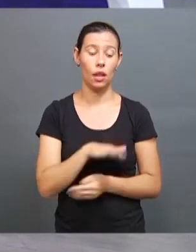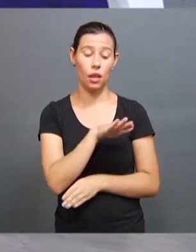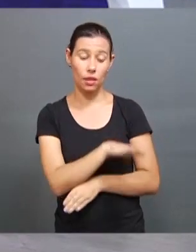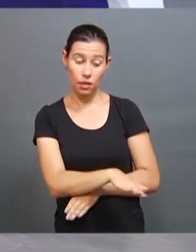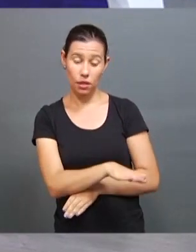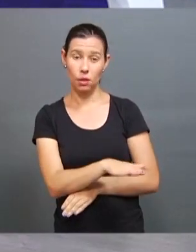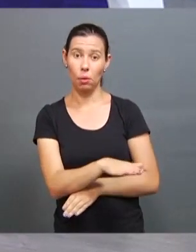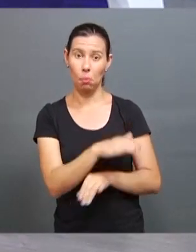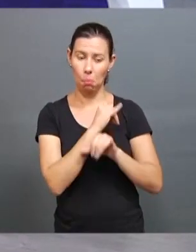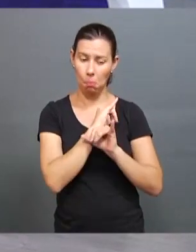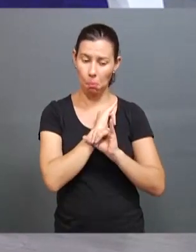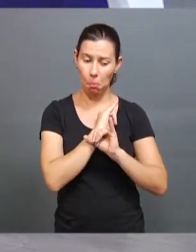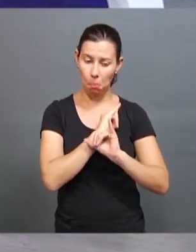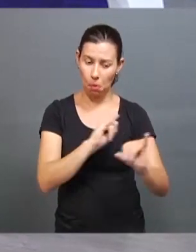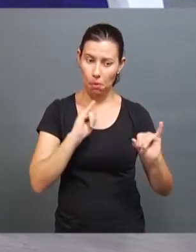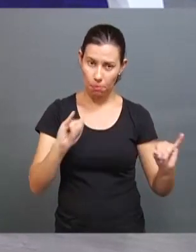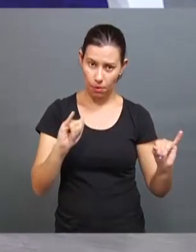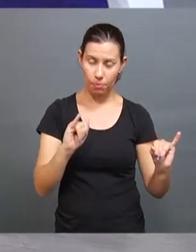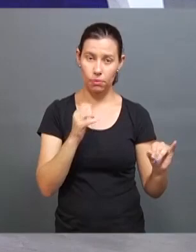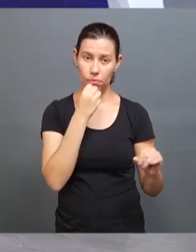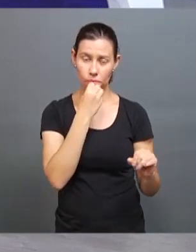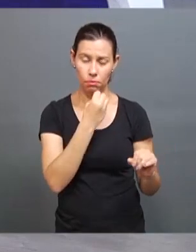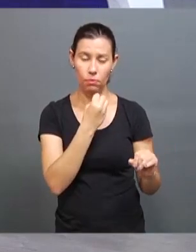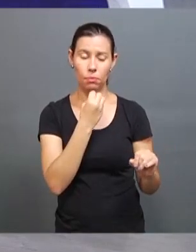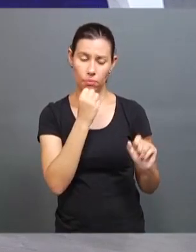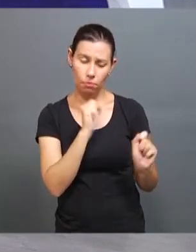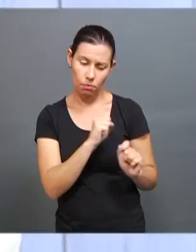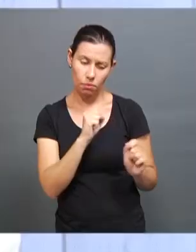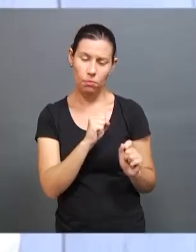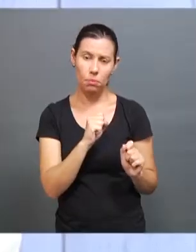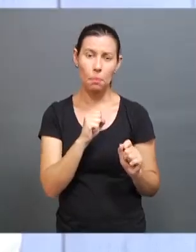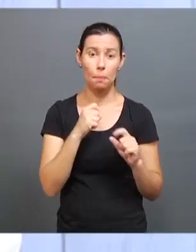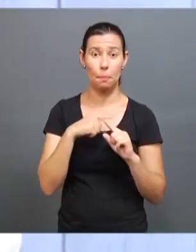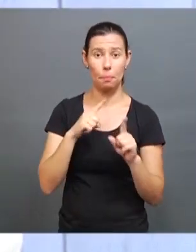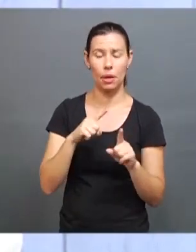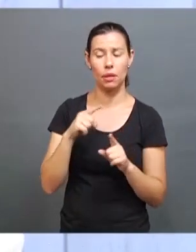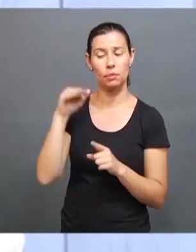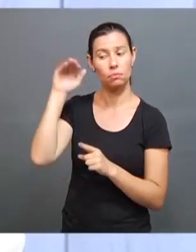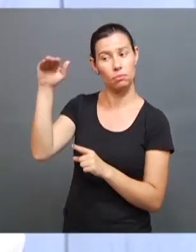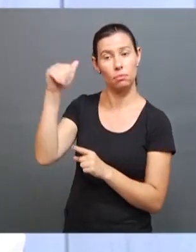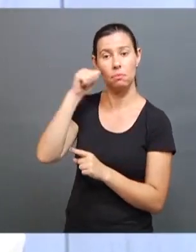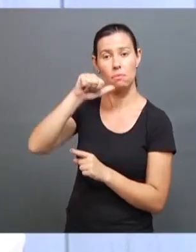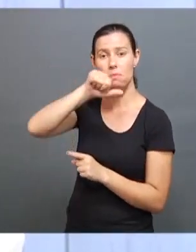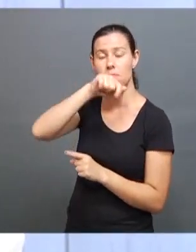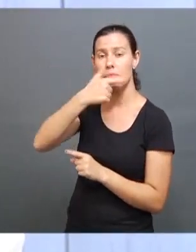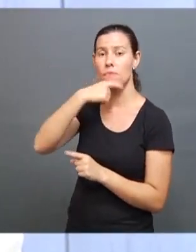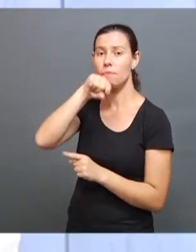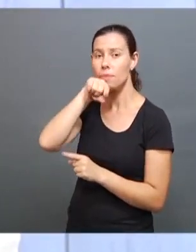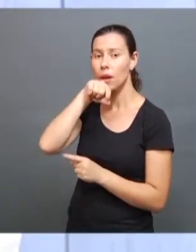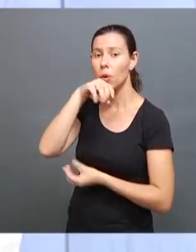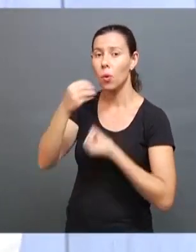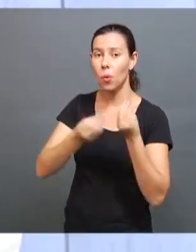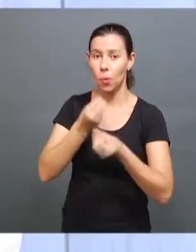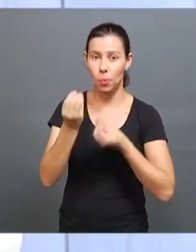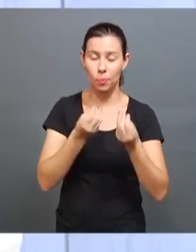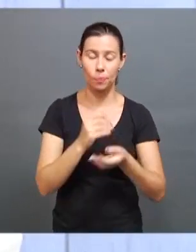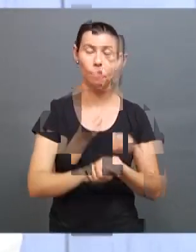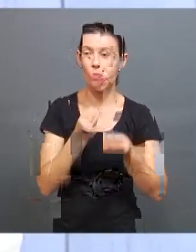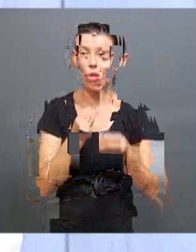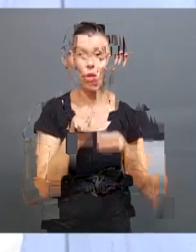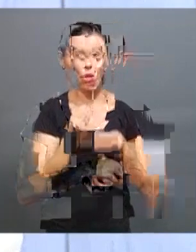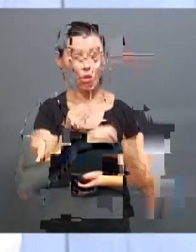para os pais? Então, vai depender muito da idade, né? Mas assim, a gente vai ter de 0 até 3